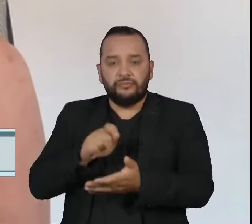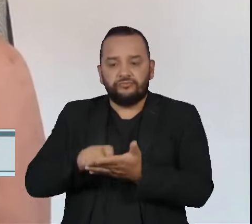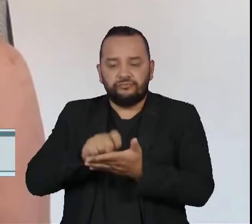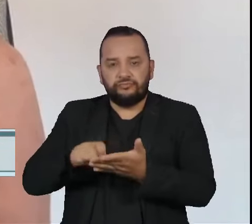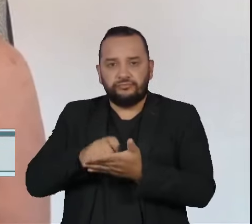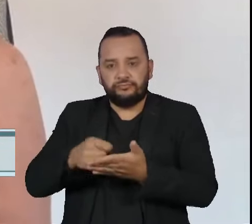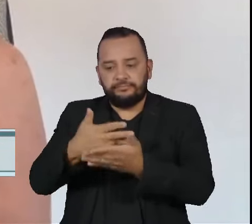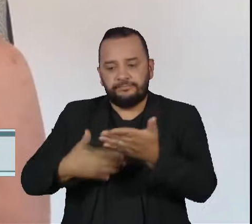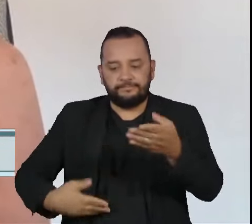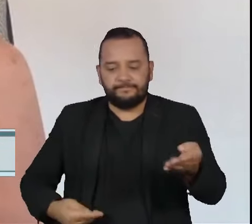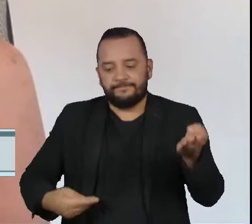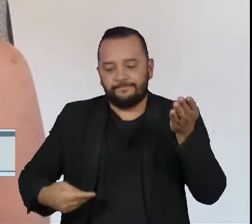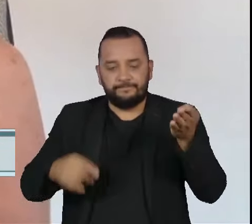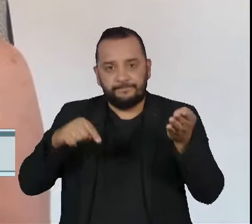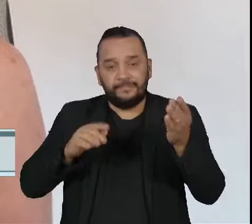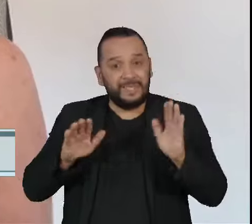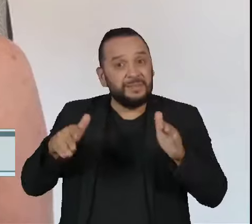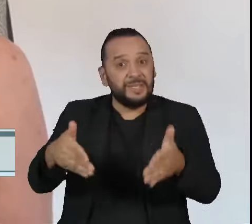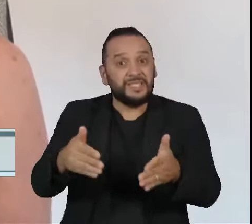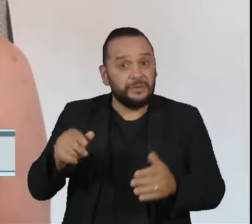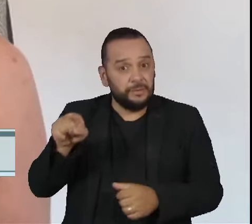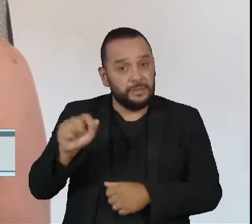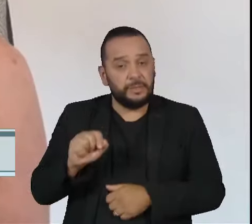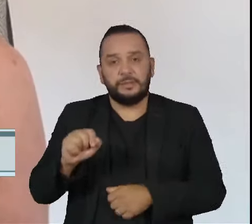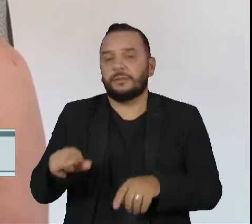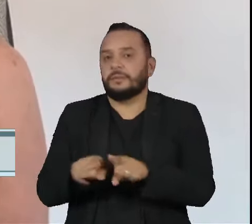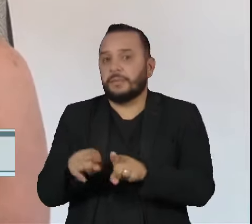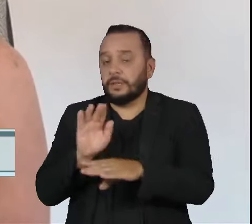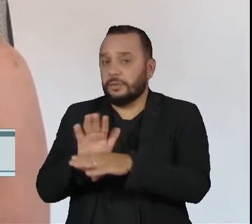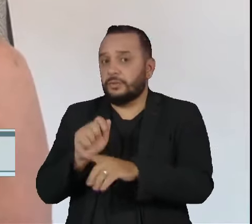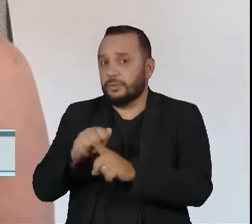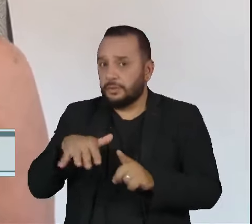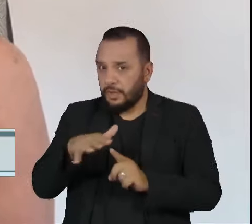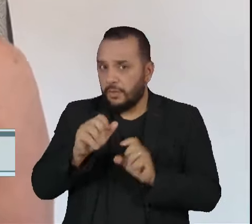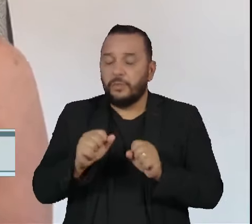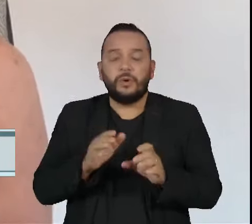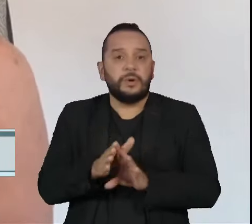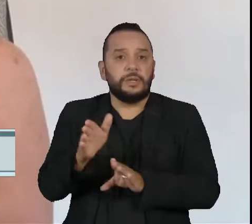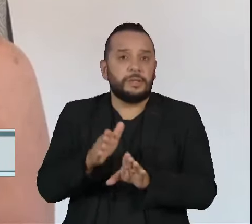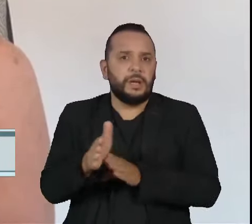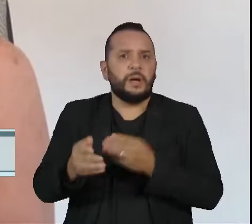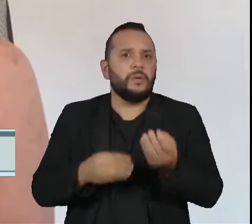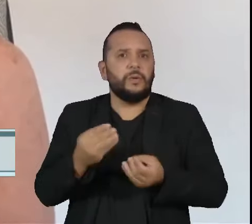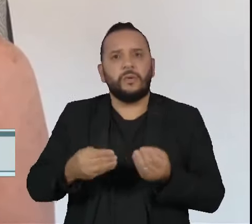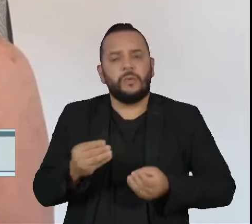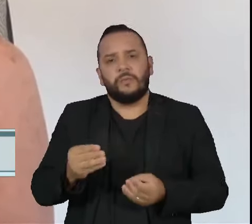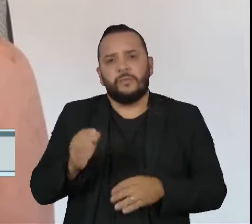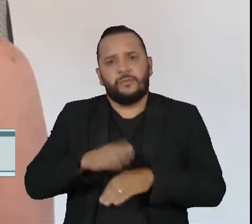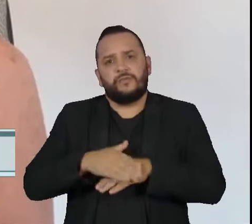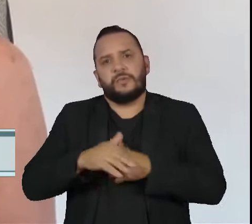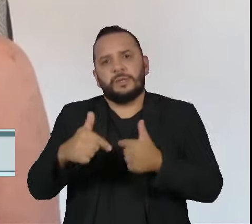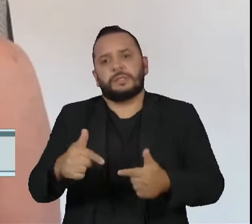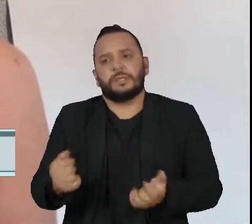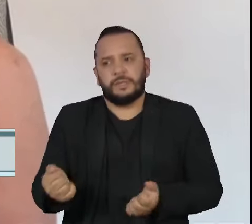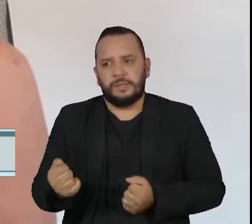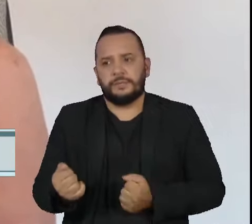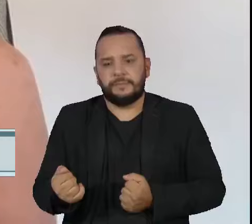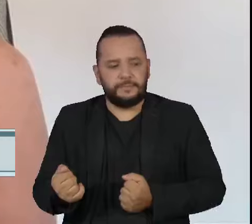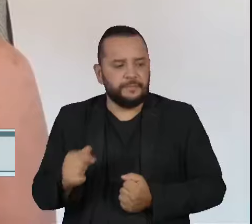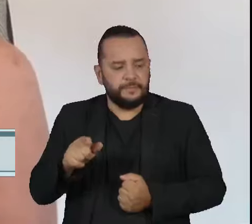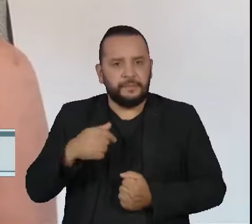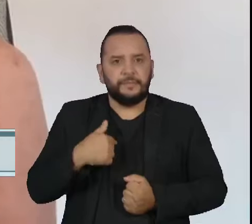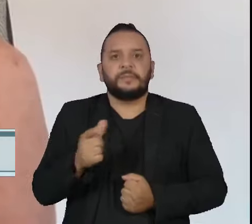Os assistentes sociais também dos centros de tratamento podem orientá-lo em relação a como fazer esse trâmite para